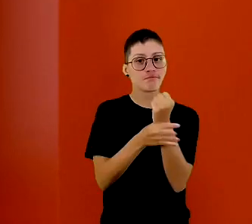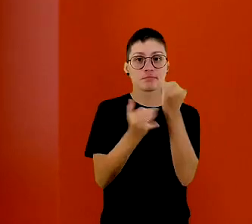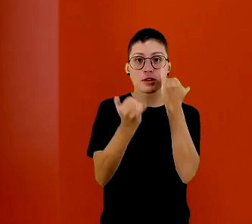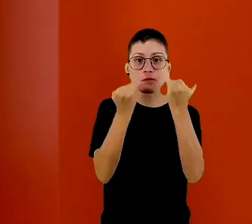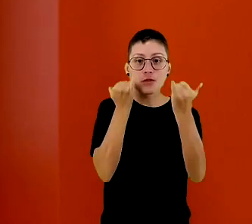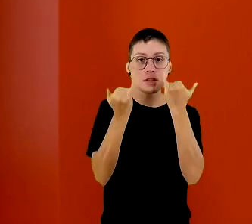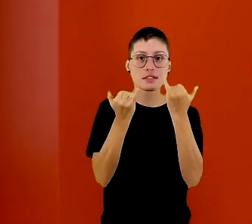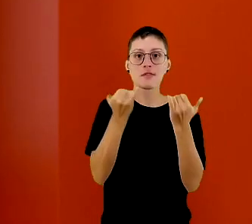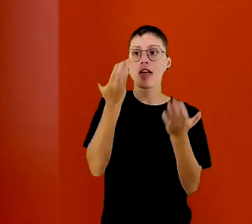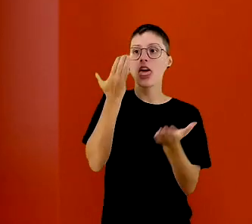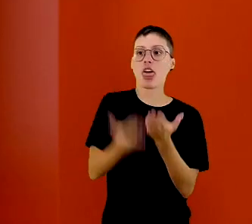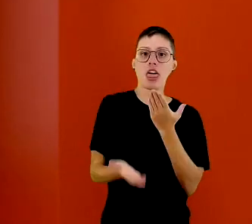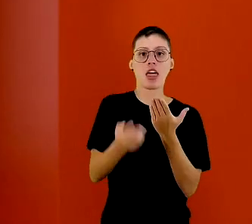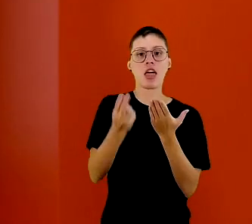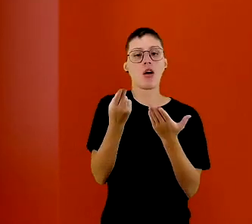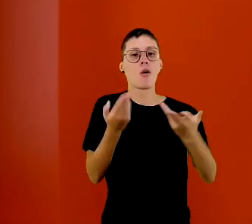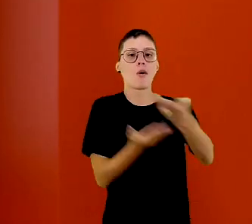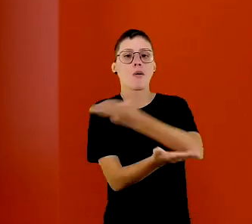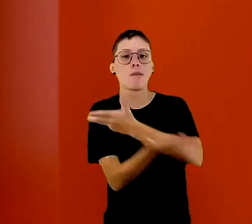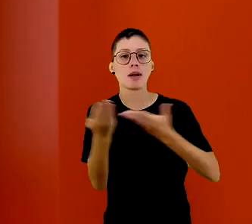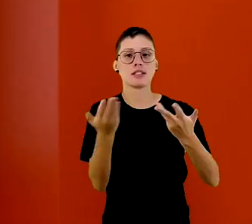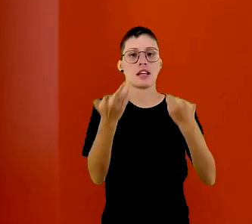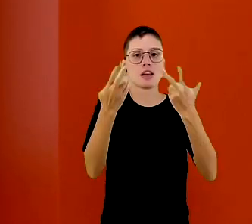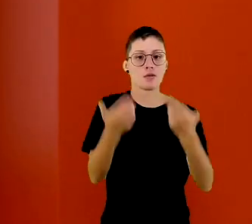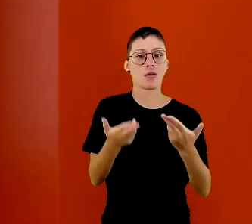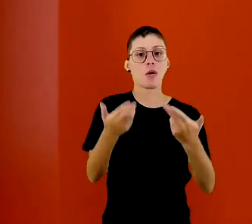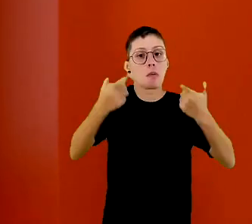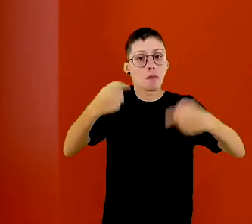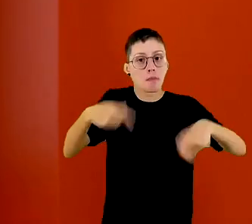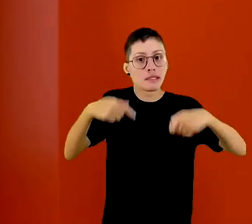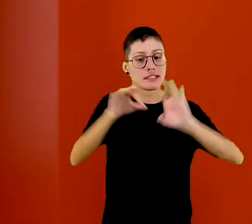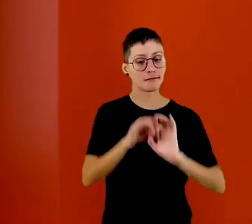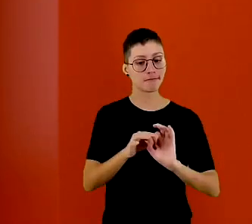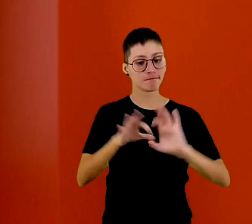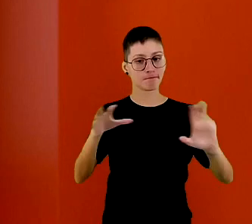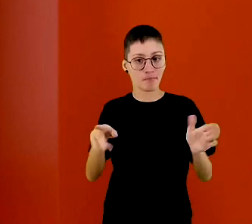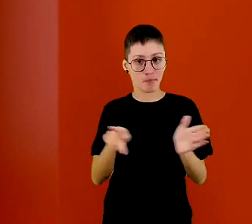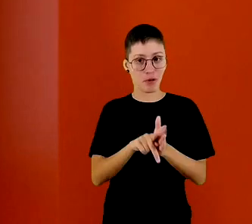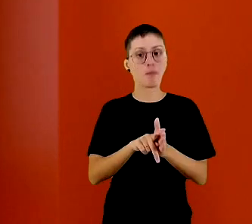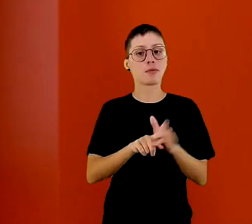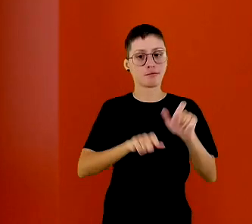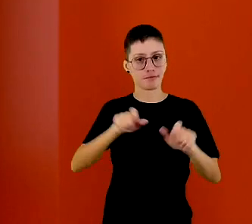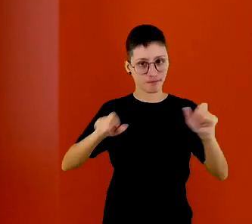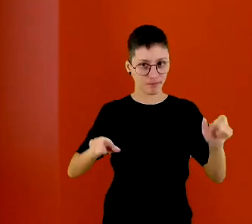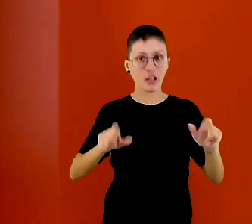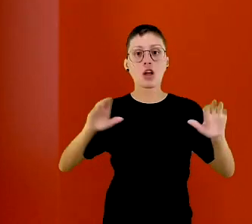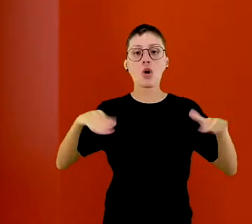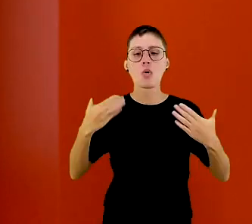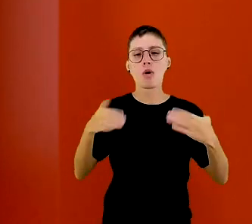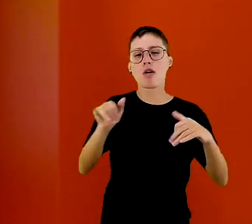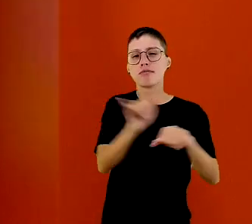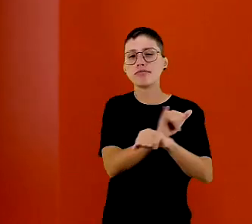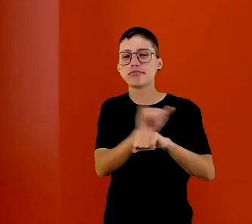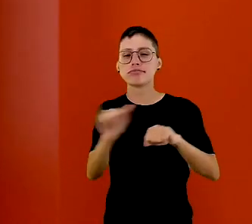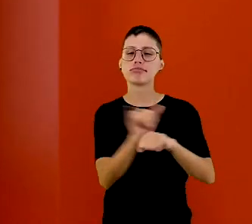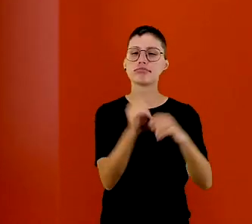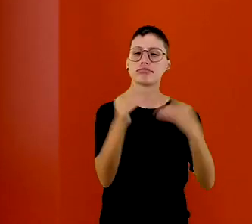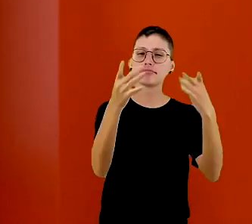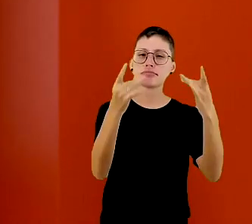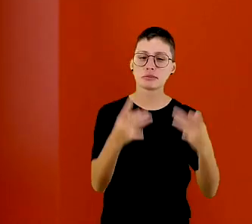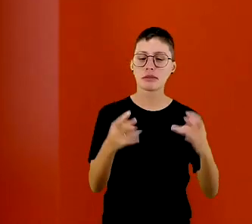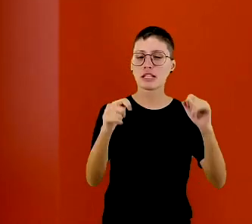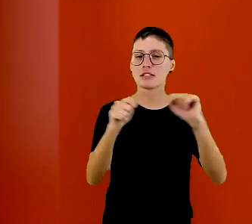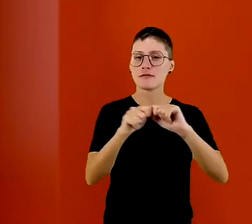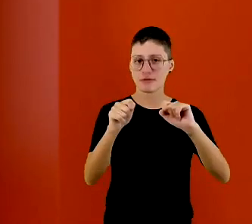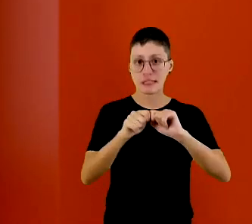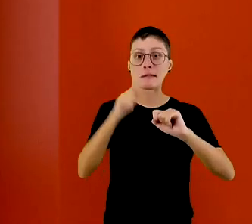ou compartilhados sem a devida autorização do usuário? Quais medidas específicas são implementadas para estabelecer